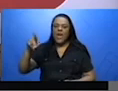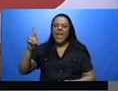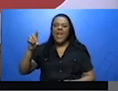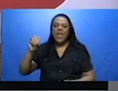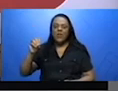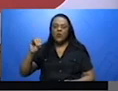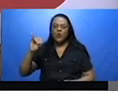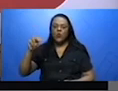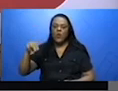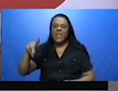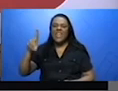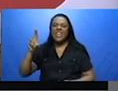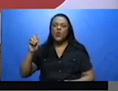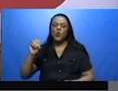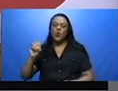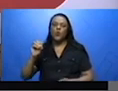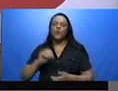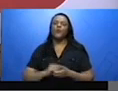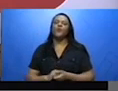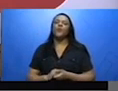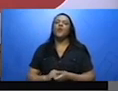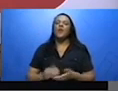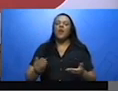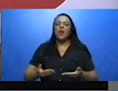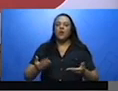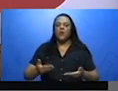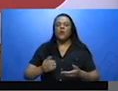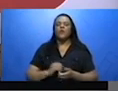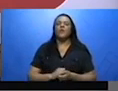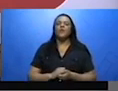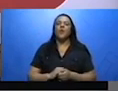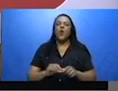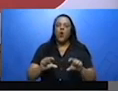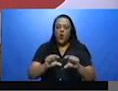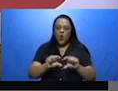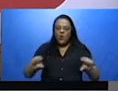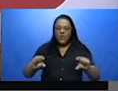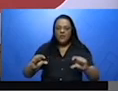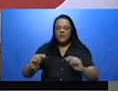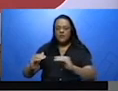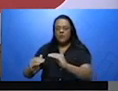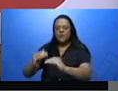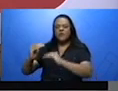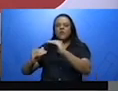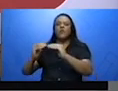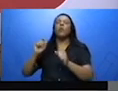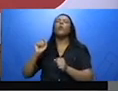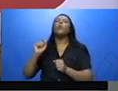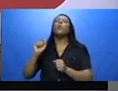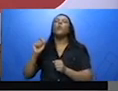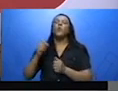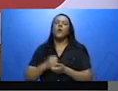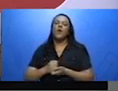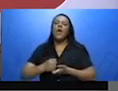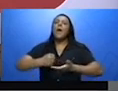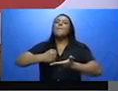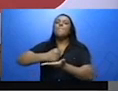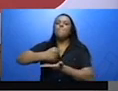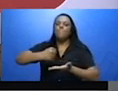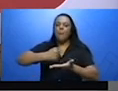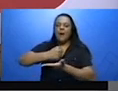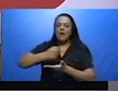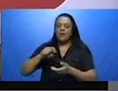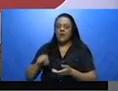Oração desenvolvida, que é aquela lá no comecinho que nós vimos, lá nas outras aulas. A básica. É aquela que